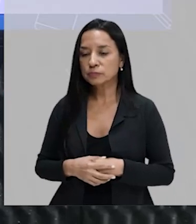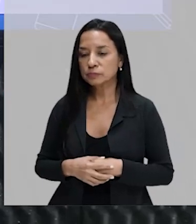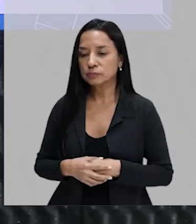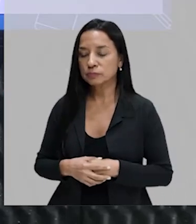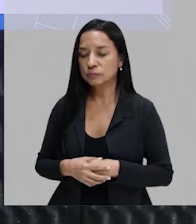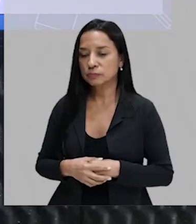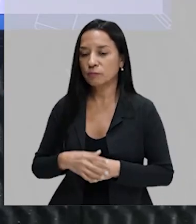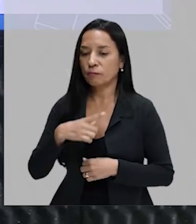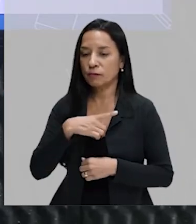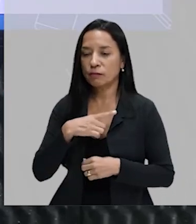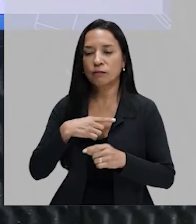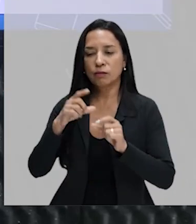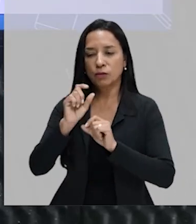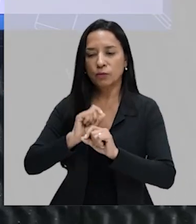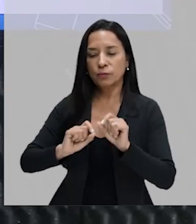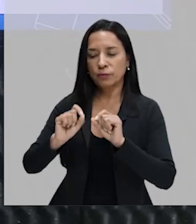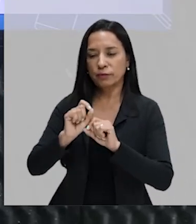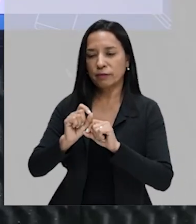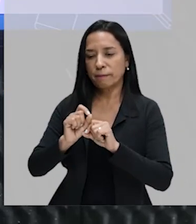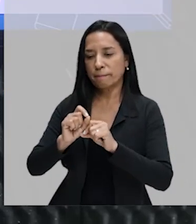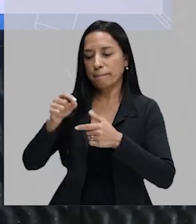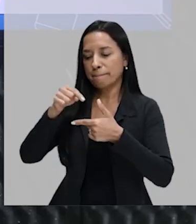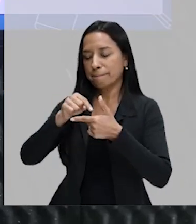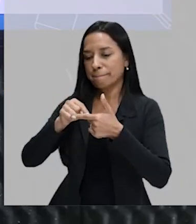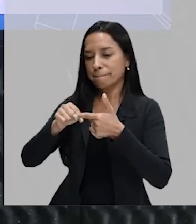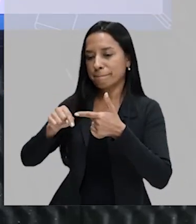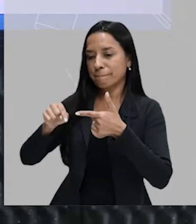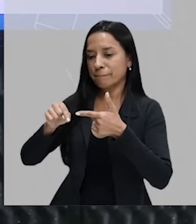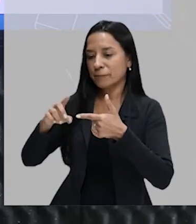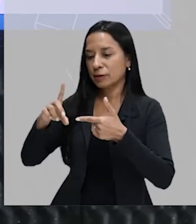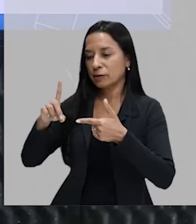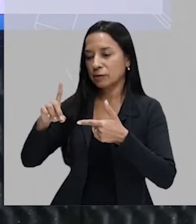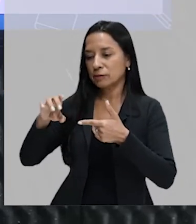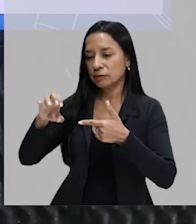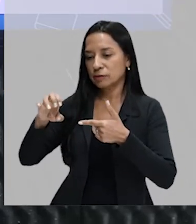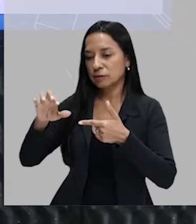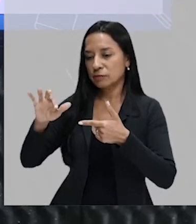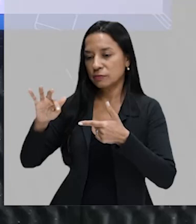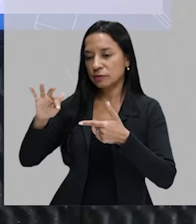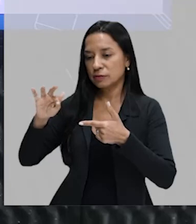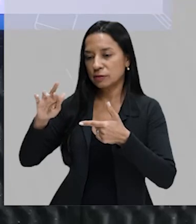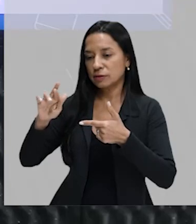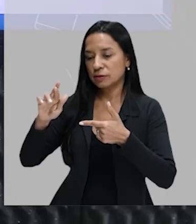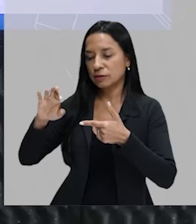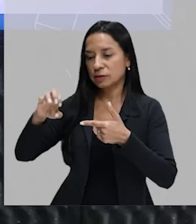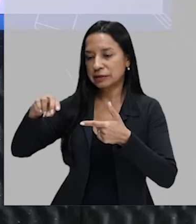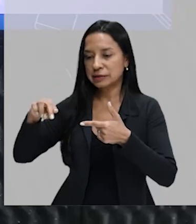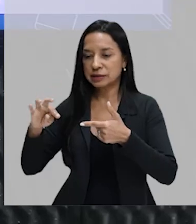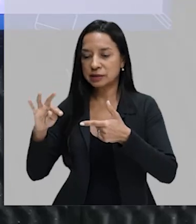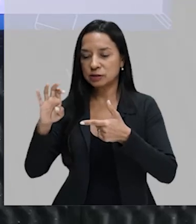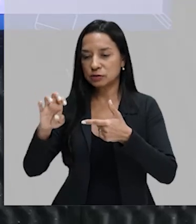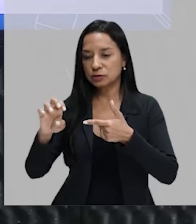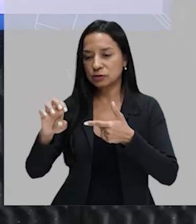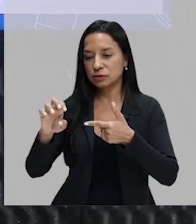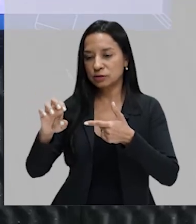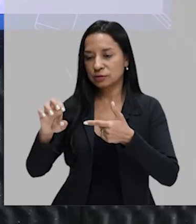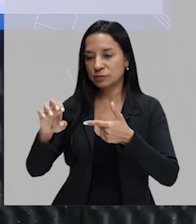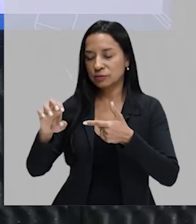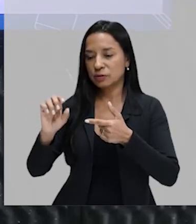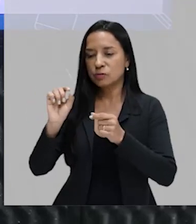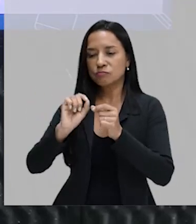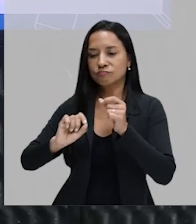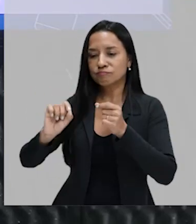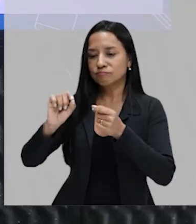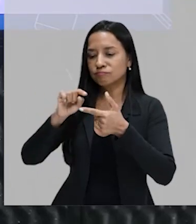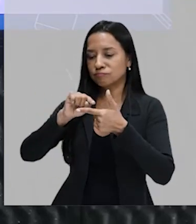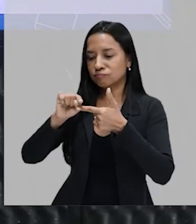seminal, nós vamos ter aqui, ó, o canal deferente. Esse canal deferente, que sai da glândula seminal, vai